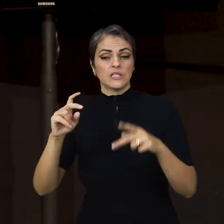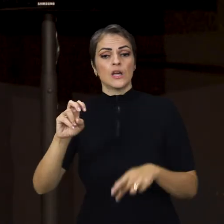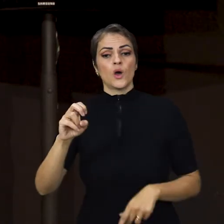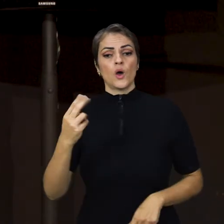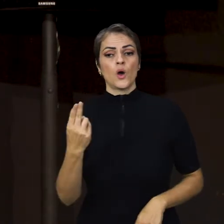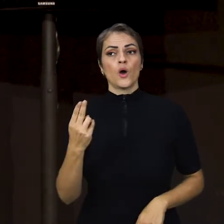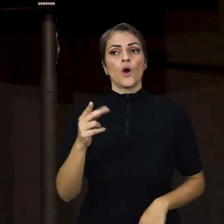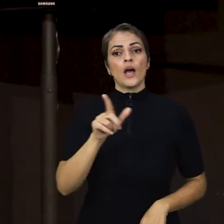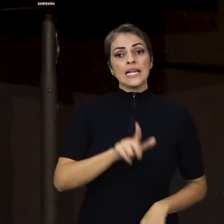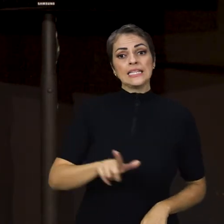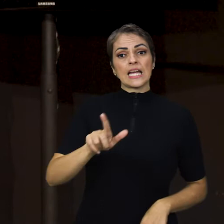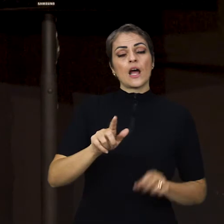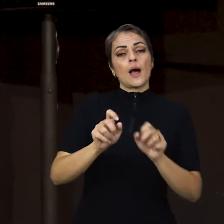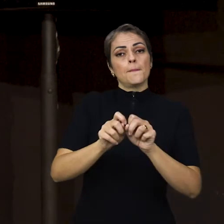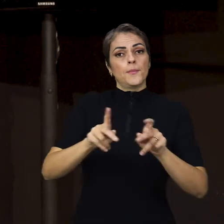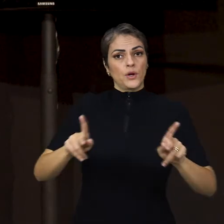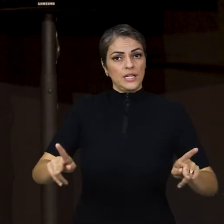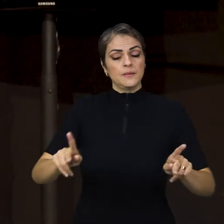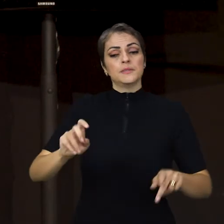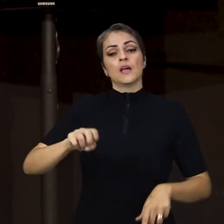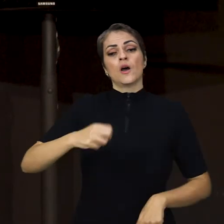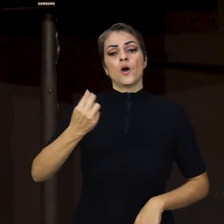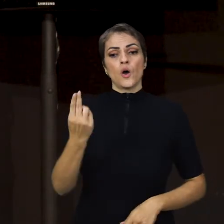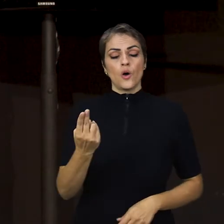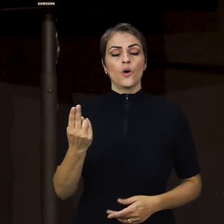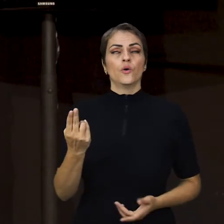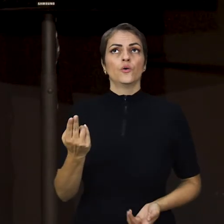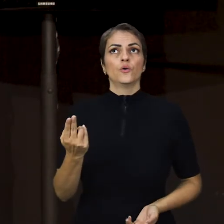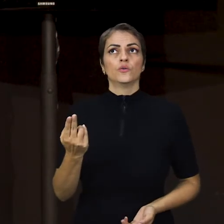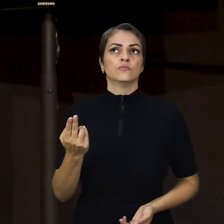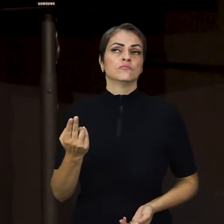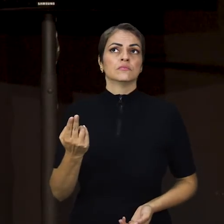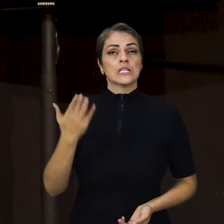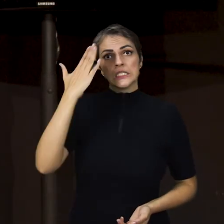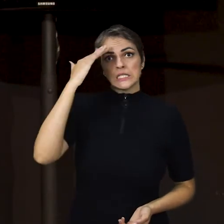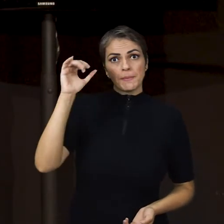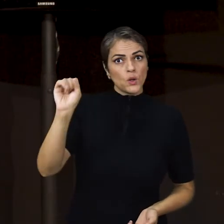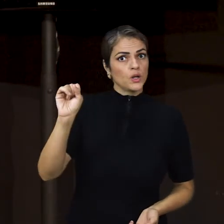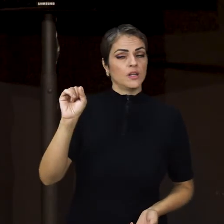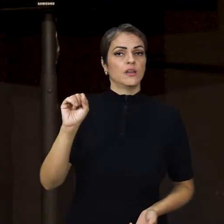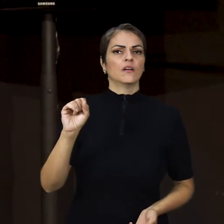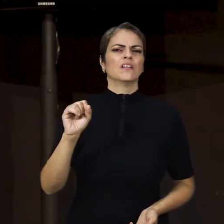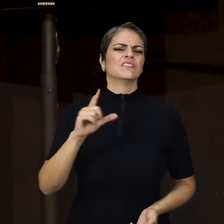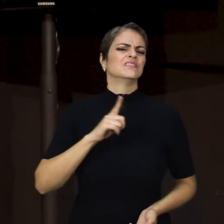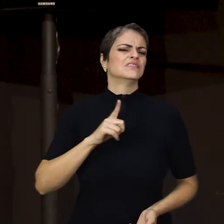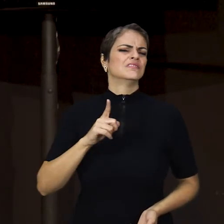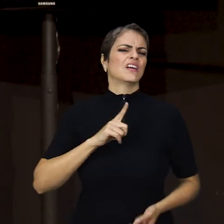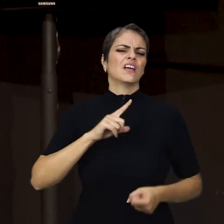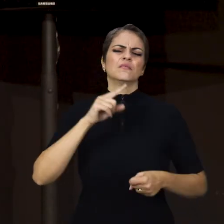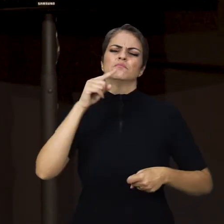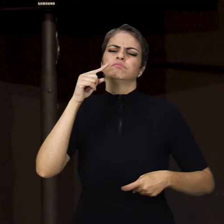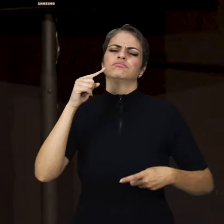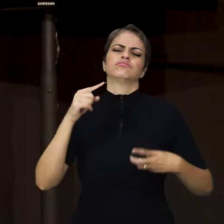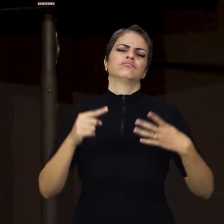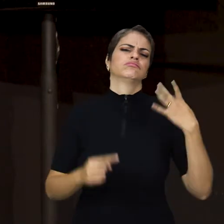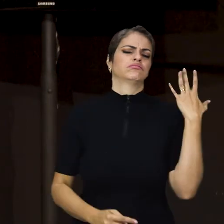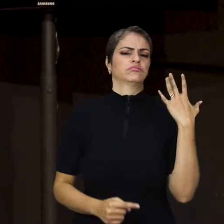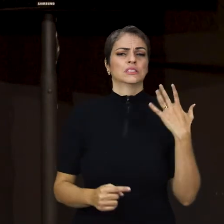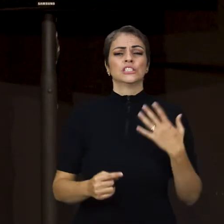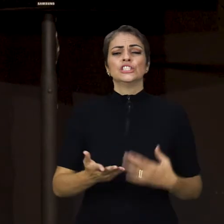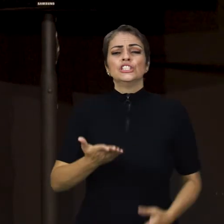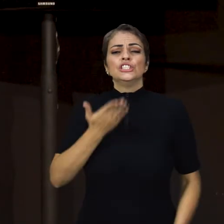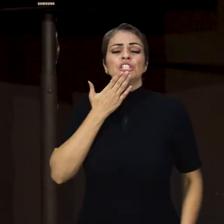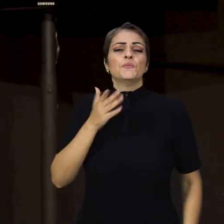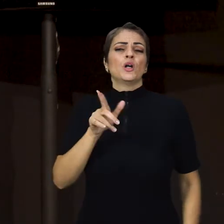literatura apocalíptica, nós temos literatura de sabedoria, nós temos, enfim, uma grande variedade de